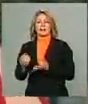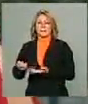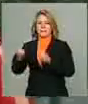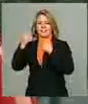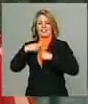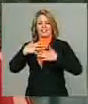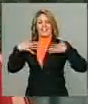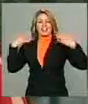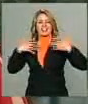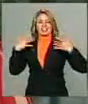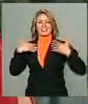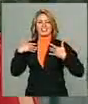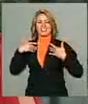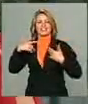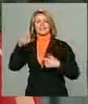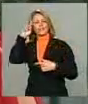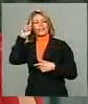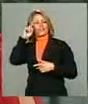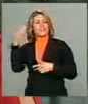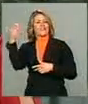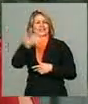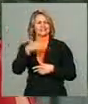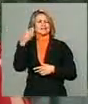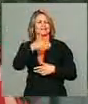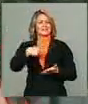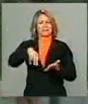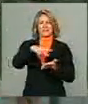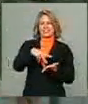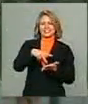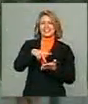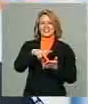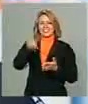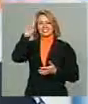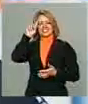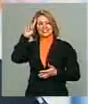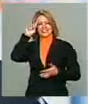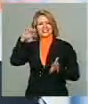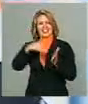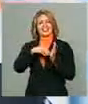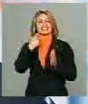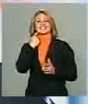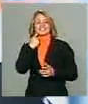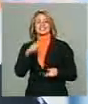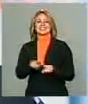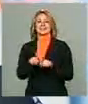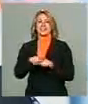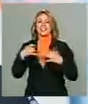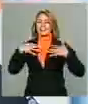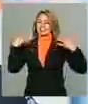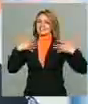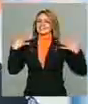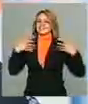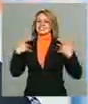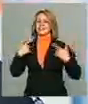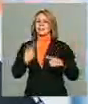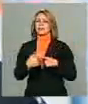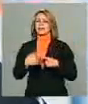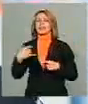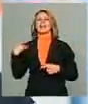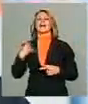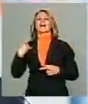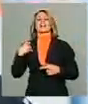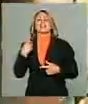alegria todo dia eu fujo de casa forró todo santo dia de segunda a segunda é um divertimento pra gente de idade né é